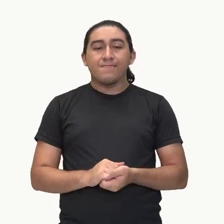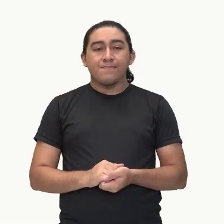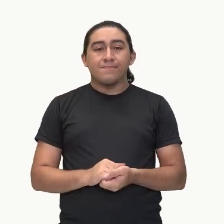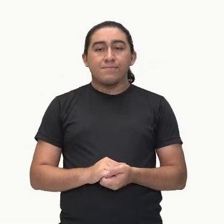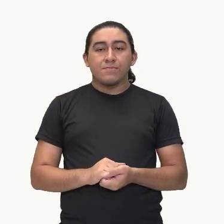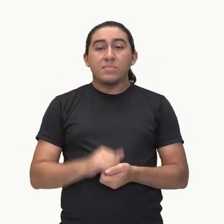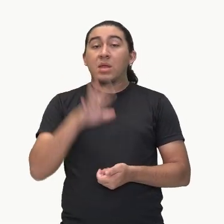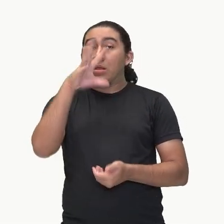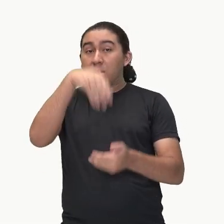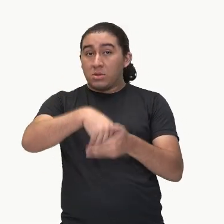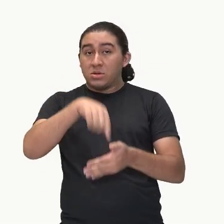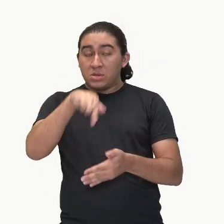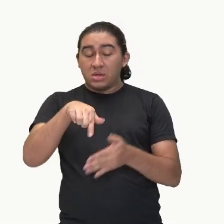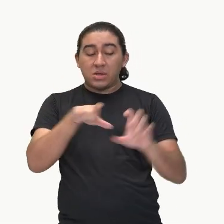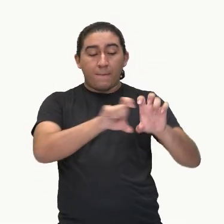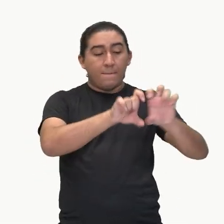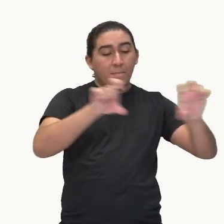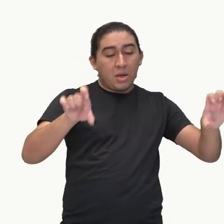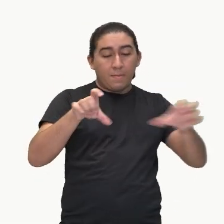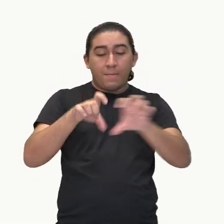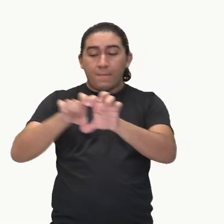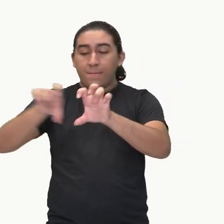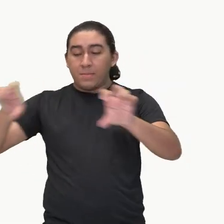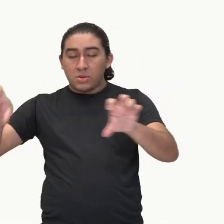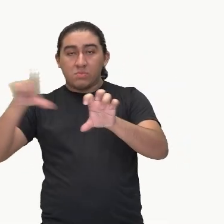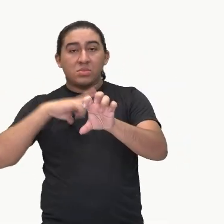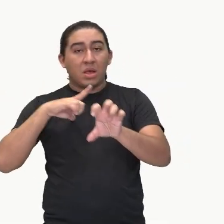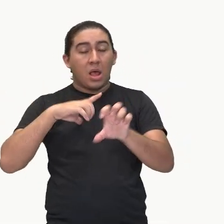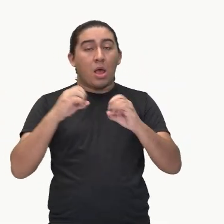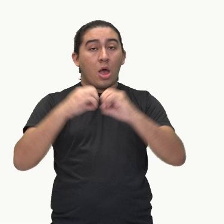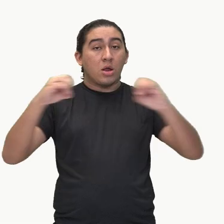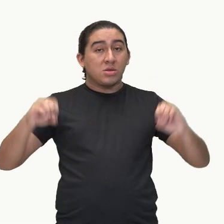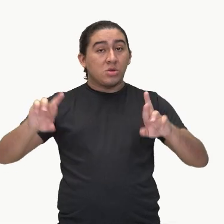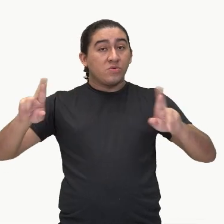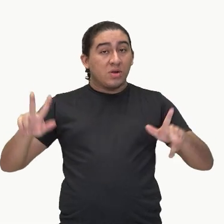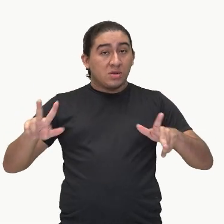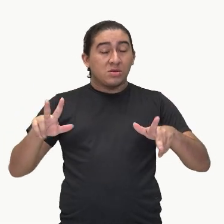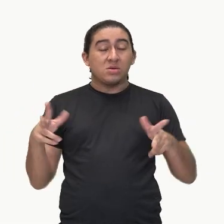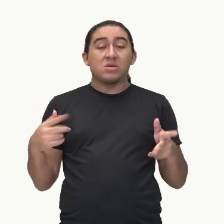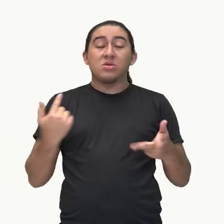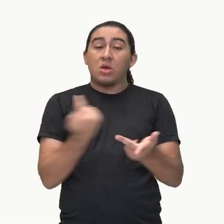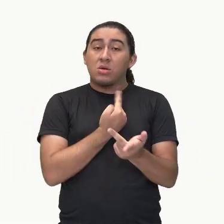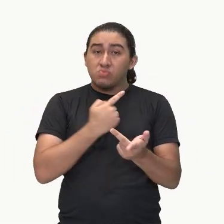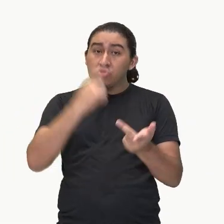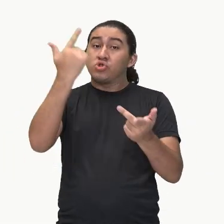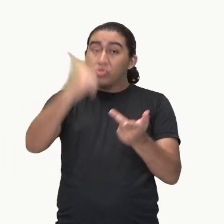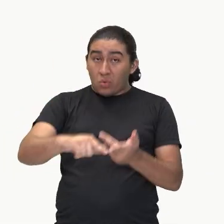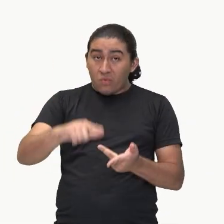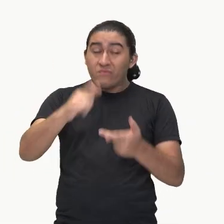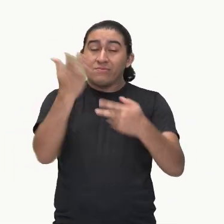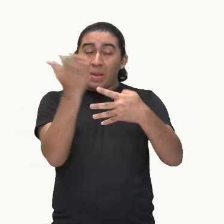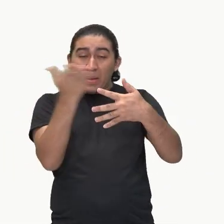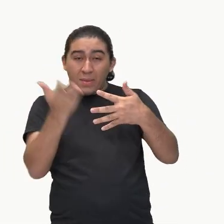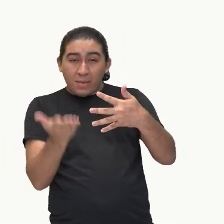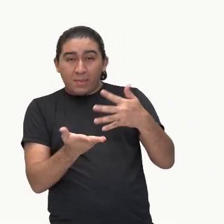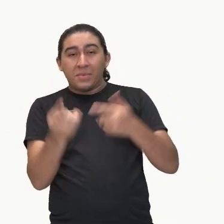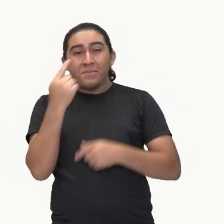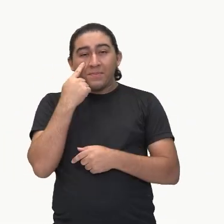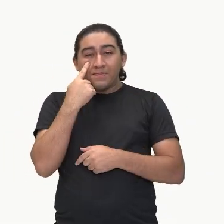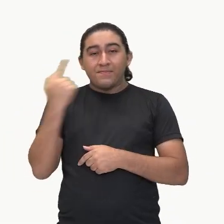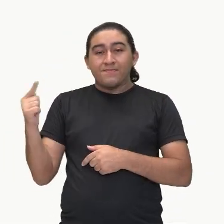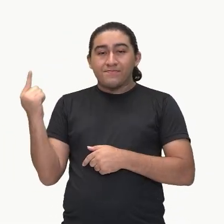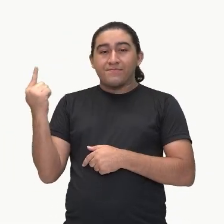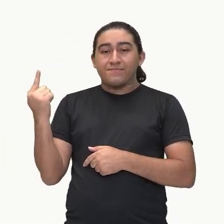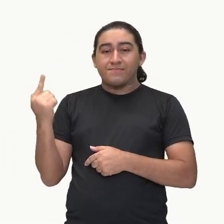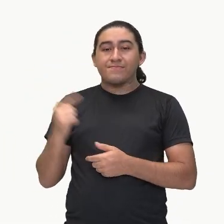período composto por coordenação de orações independentes, nós subdividimos novamente, correto? E aí, vamos